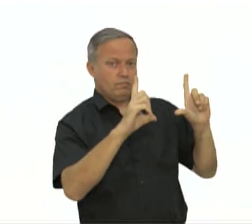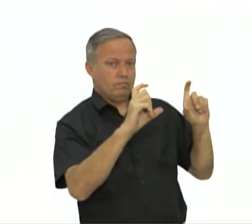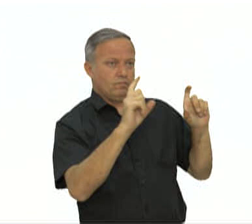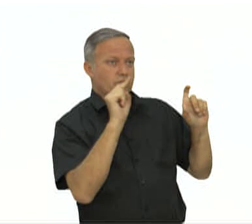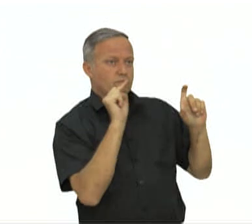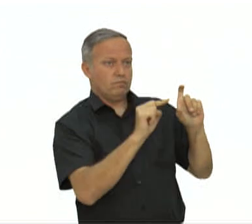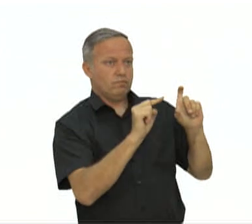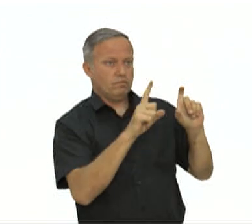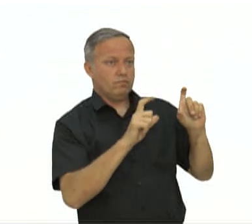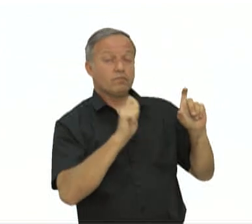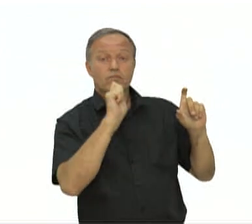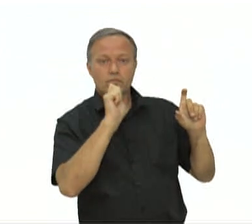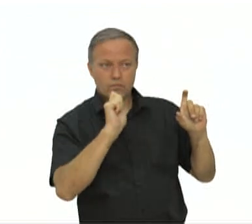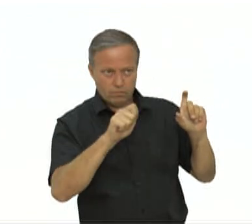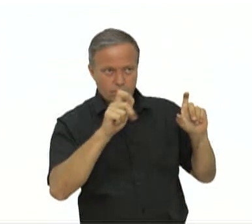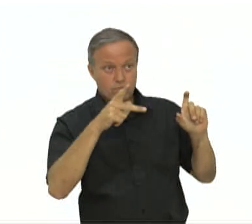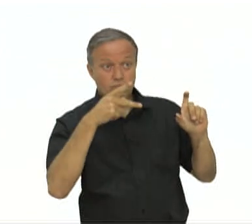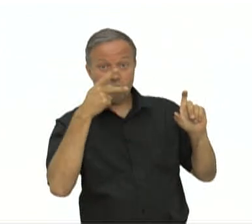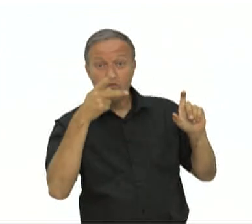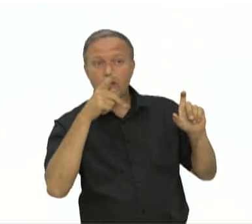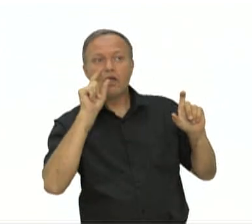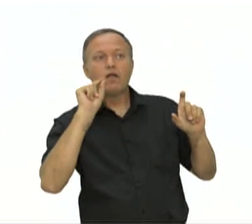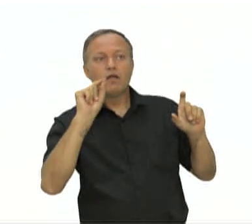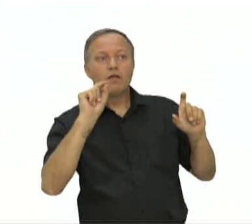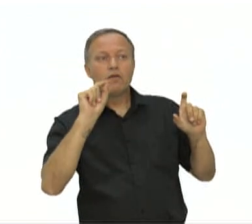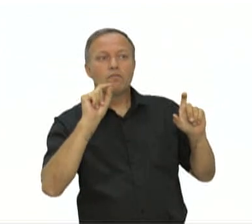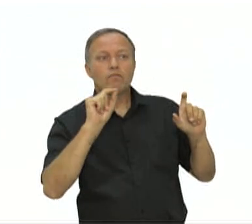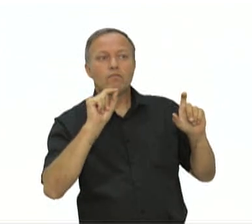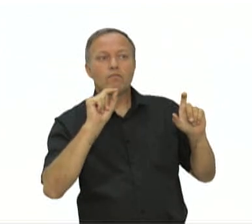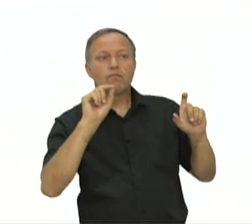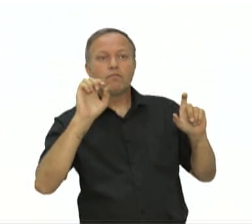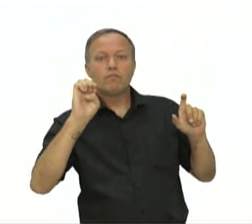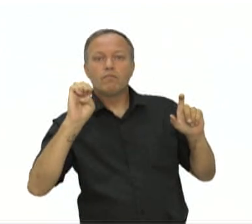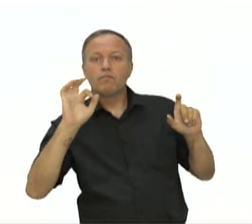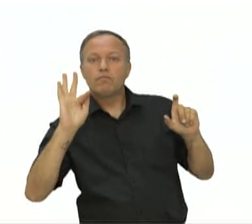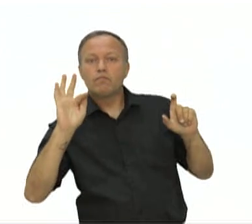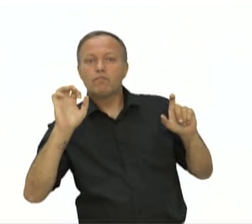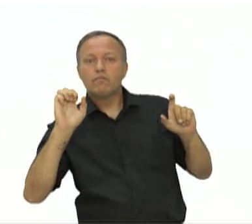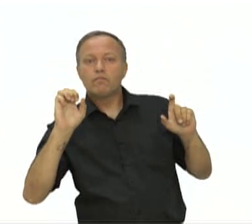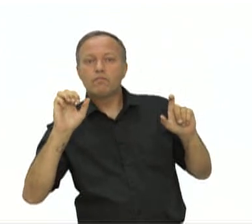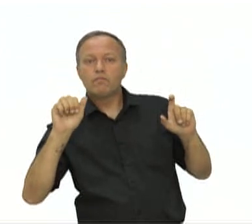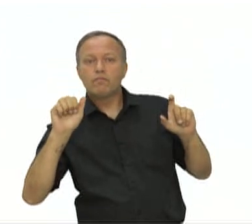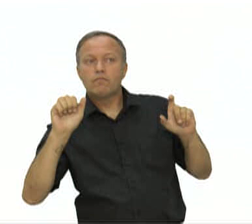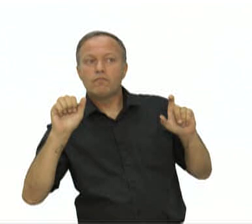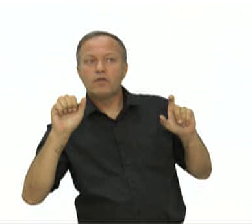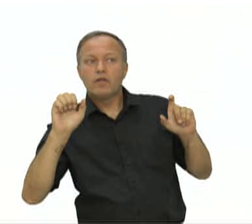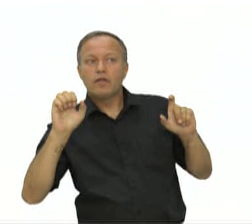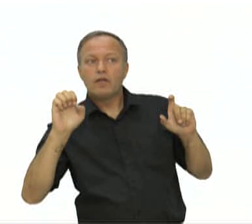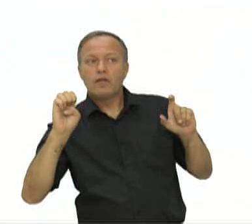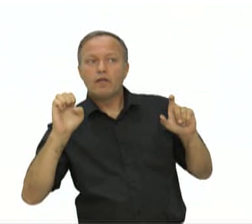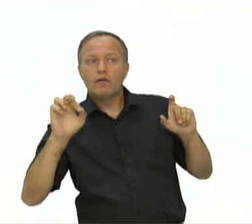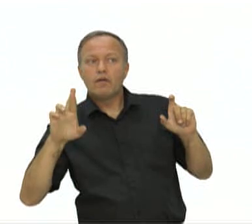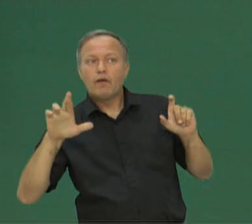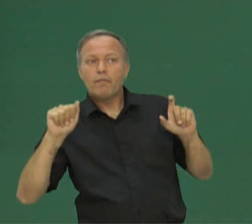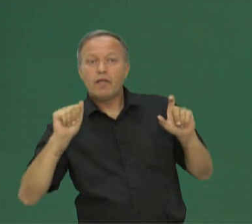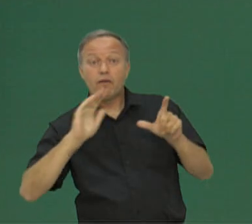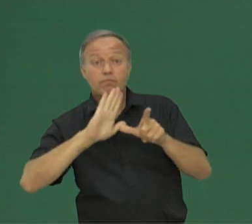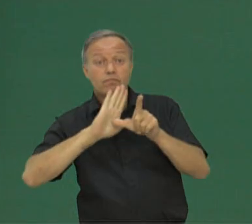imagem, podemos dizer que ela é considerada uma arte efêmera por... Antes de ver as